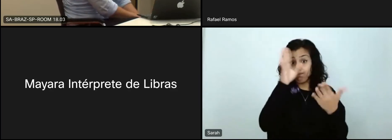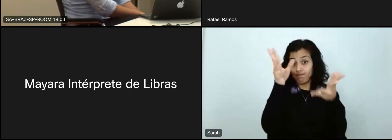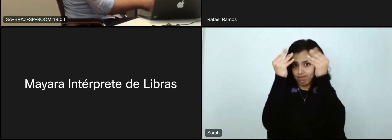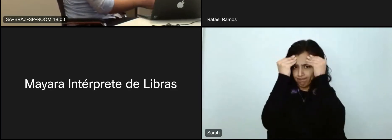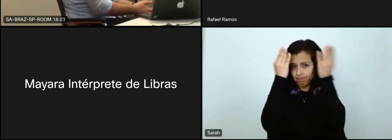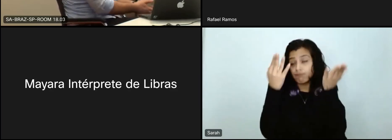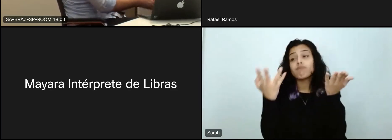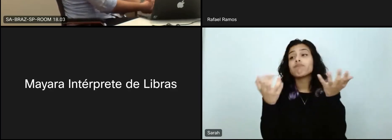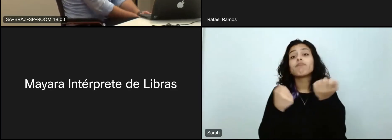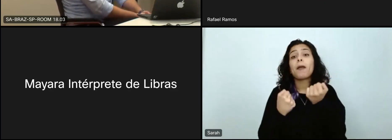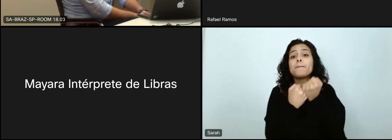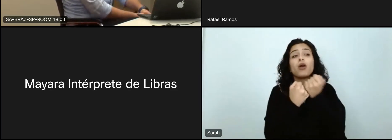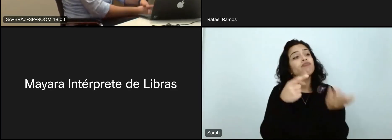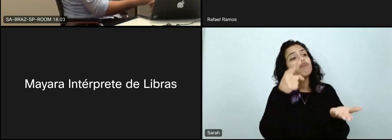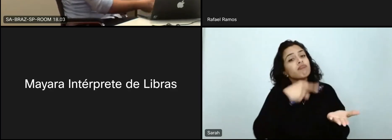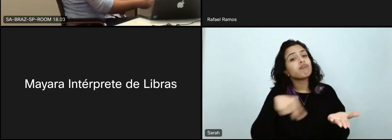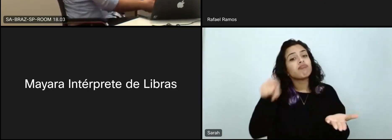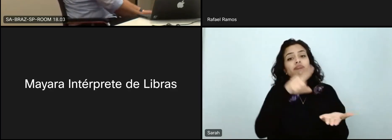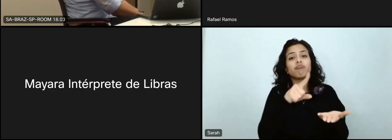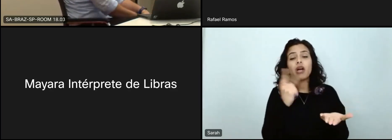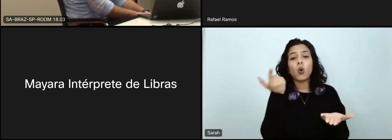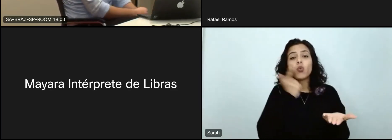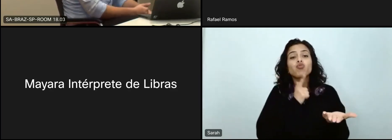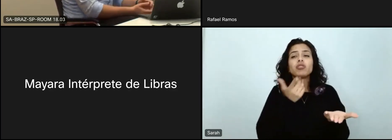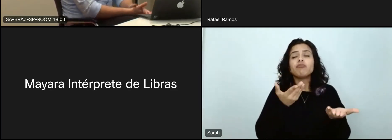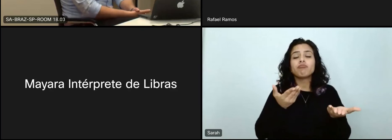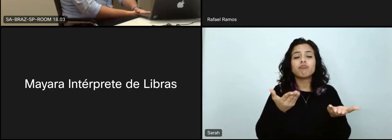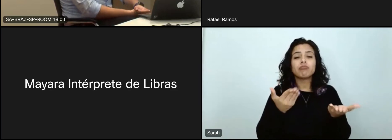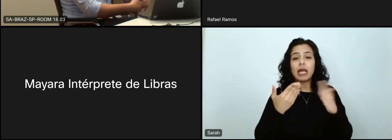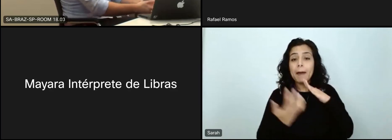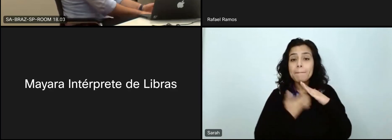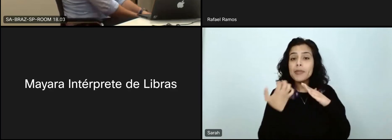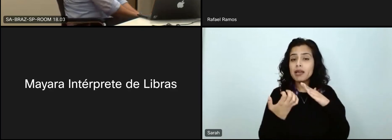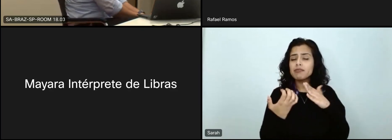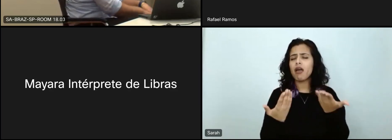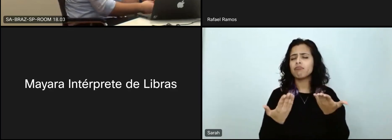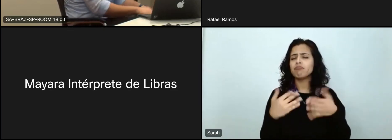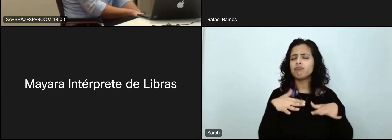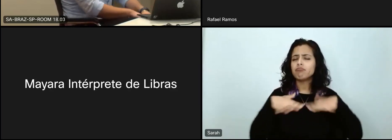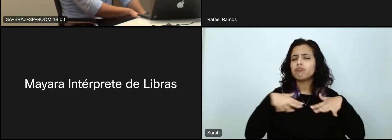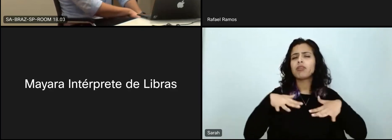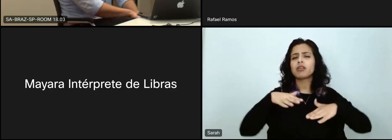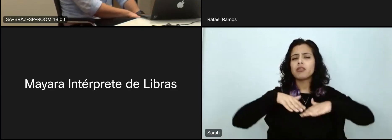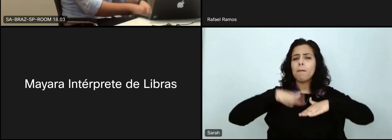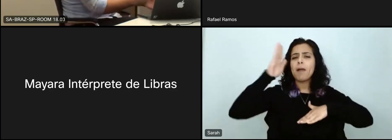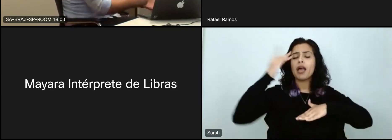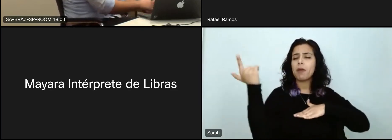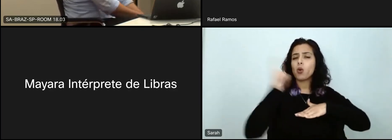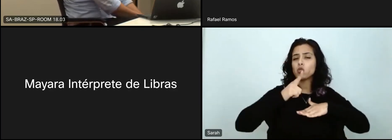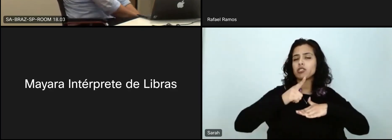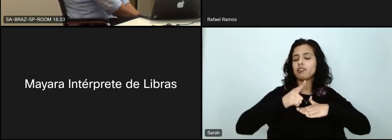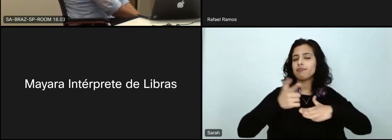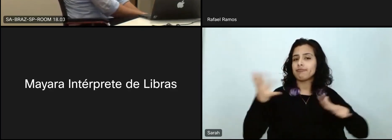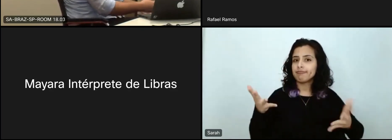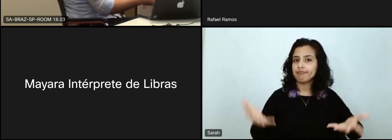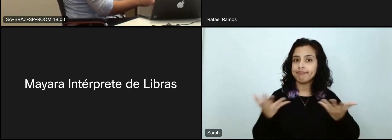de vocês para saber o que mais a gente faz, o que mais as nossas empresas parceiras fazem em prol da diversidade, da equidade, da inclusão. Se vocês puderem